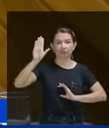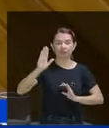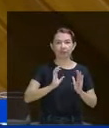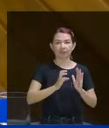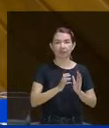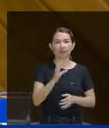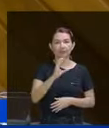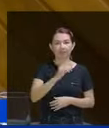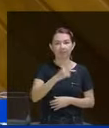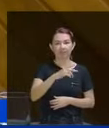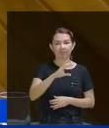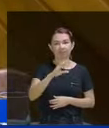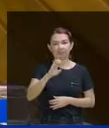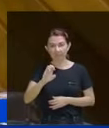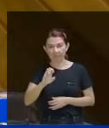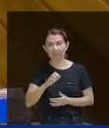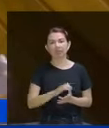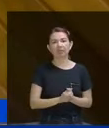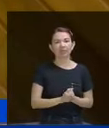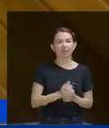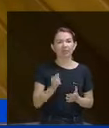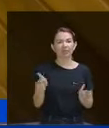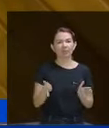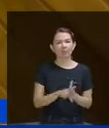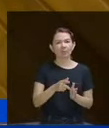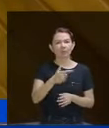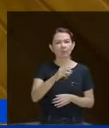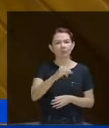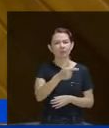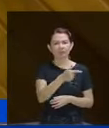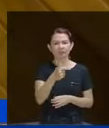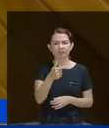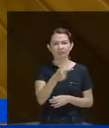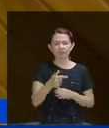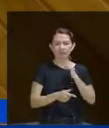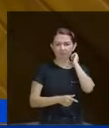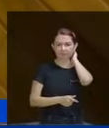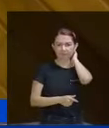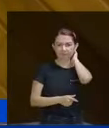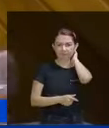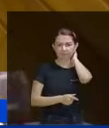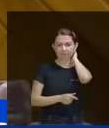PCE 0601-096, de 2022,